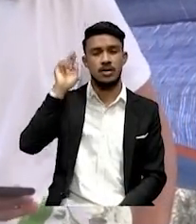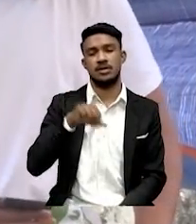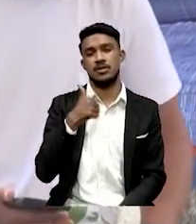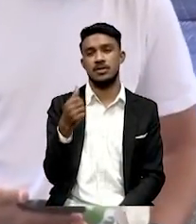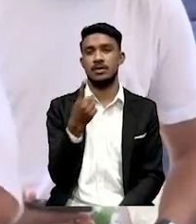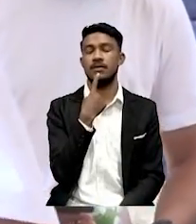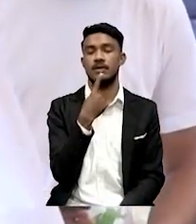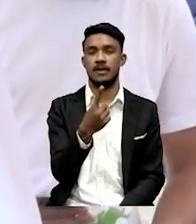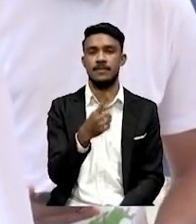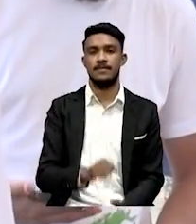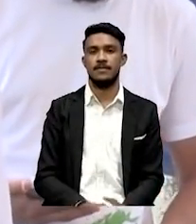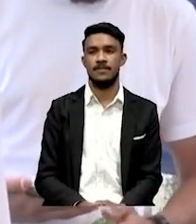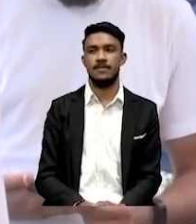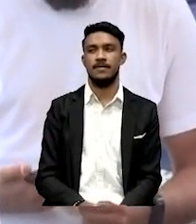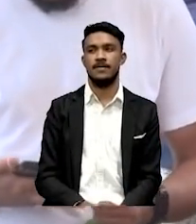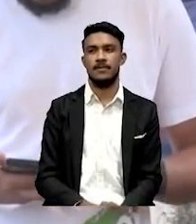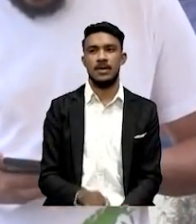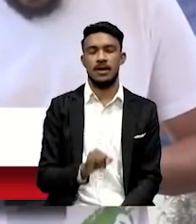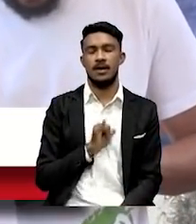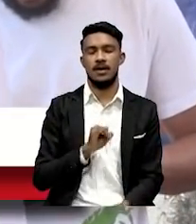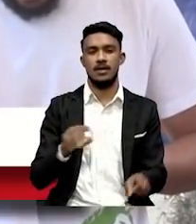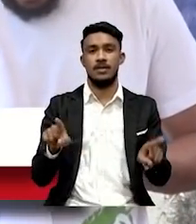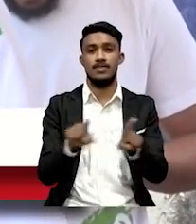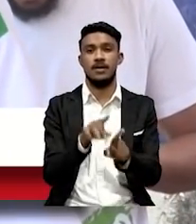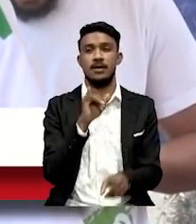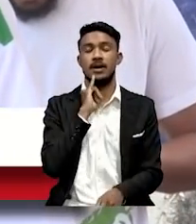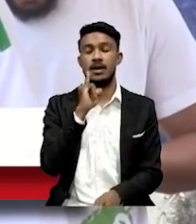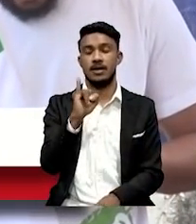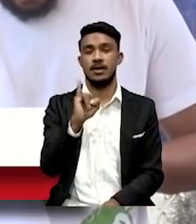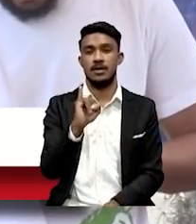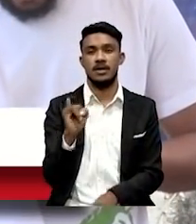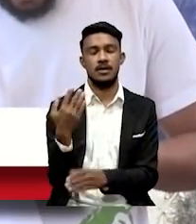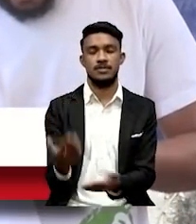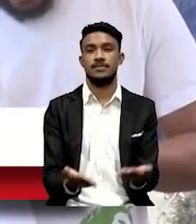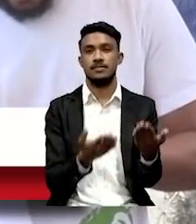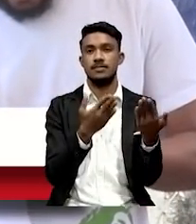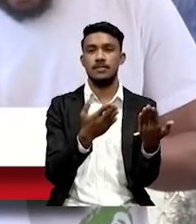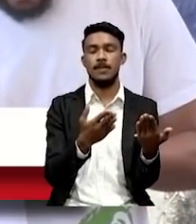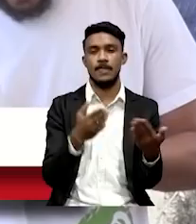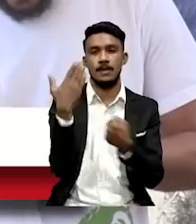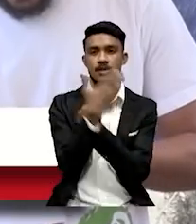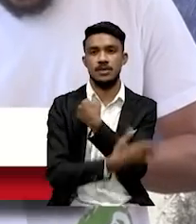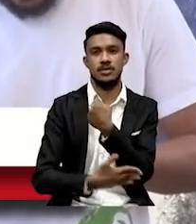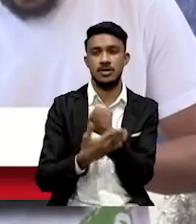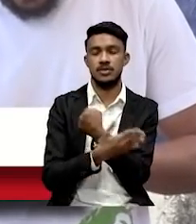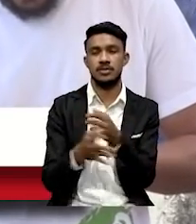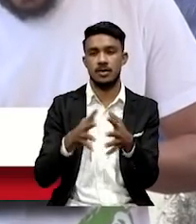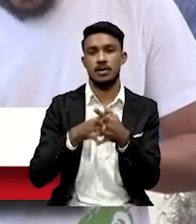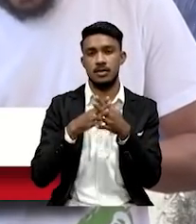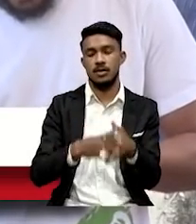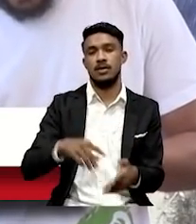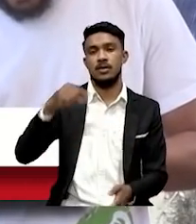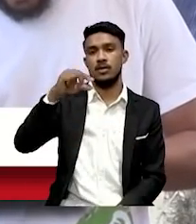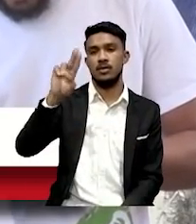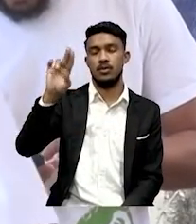Hateten, tau maka haruka hauba Nações Unidas, ba Guiné-Bissau. É bela carinha, olha